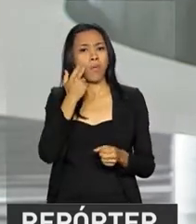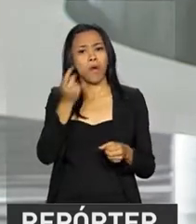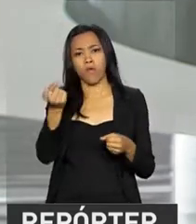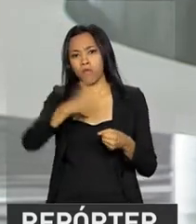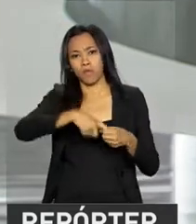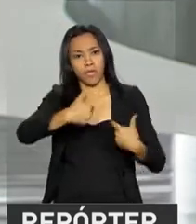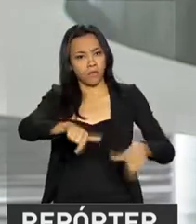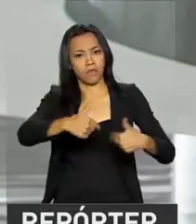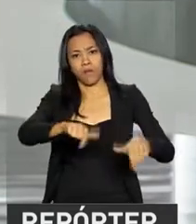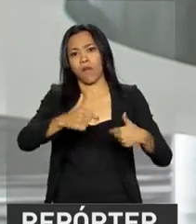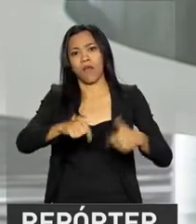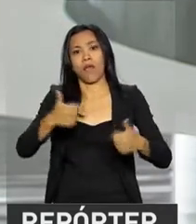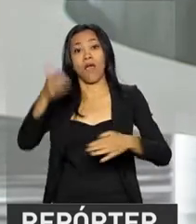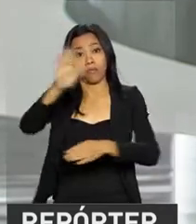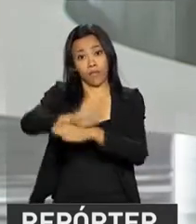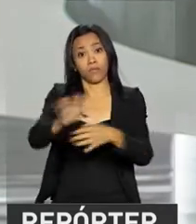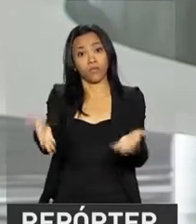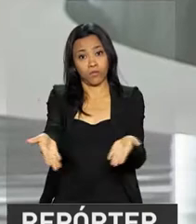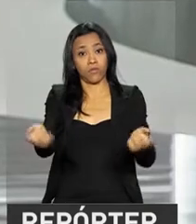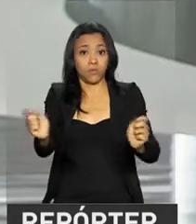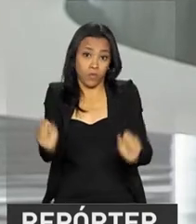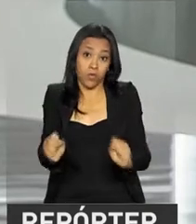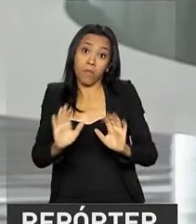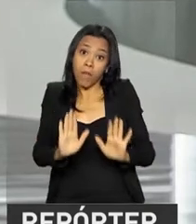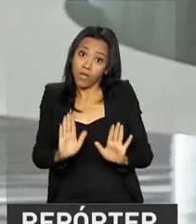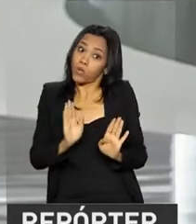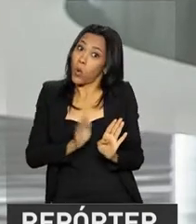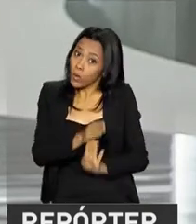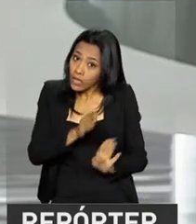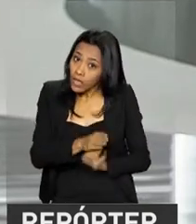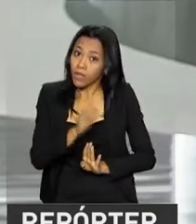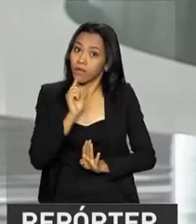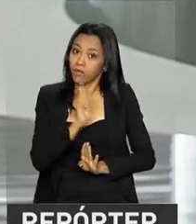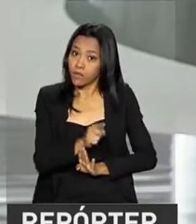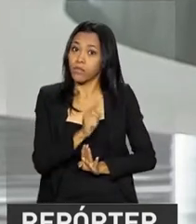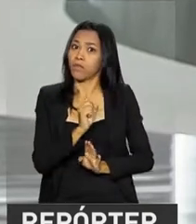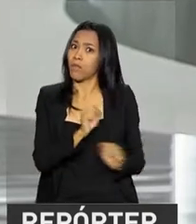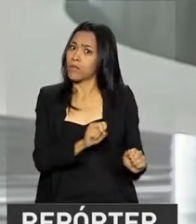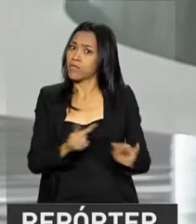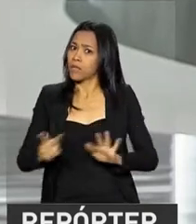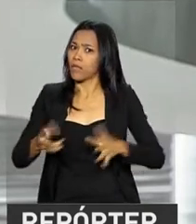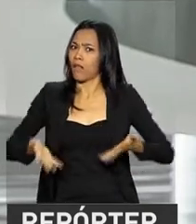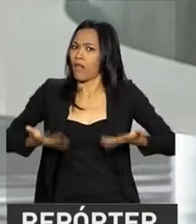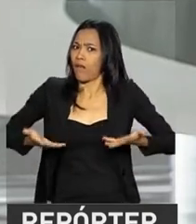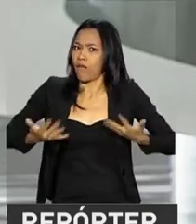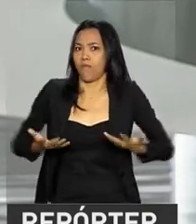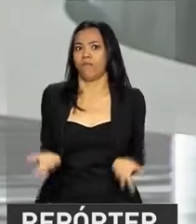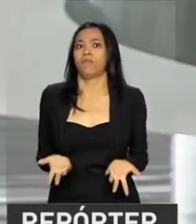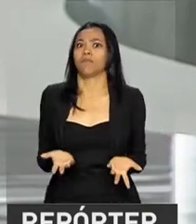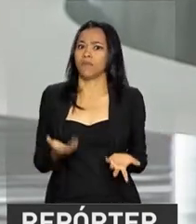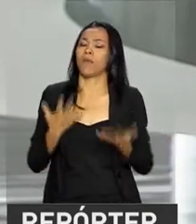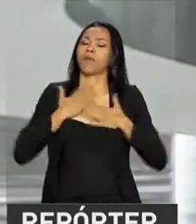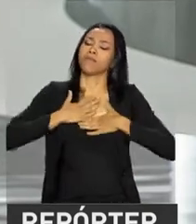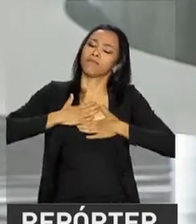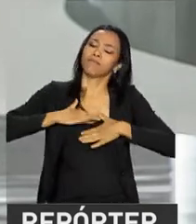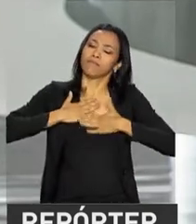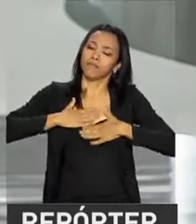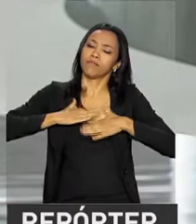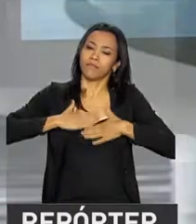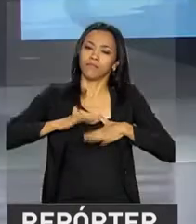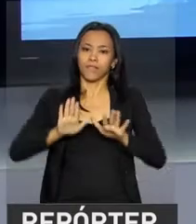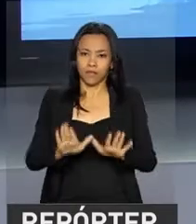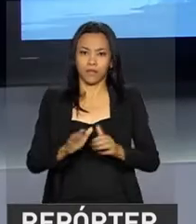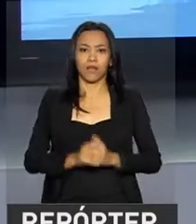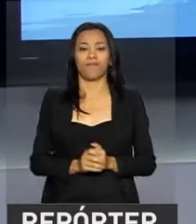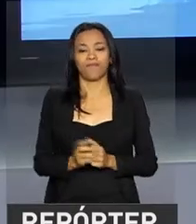a partir da tarde de hoje, mas recomenda que ele tenha uma semana um pouco mais leve e que possa descansar bastante. Eu volto